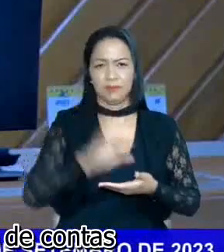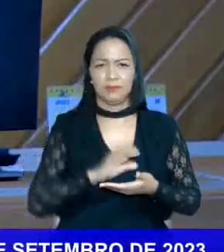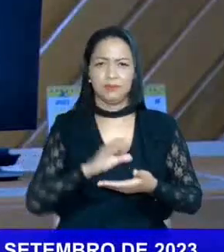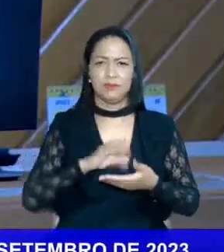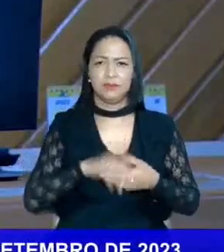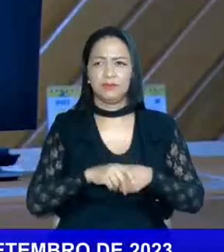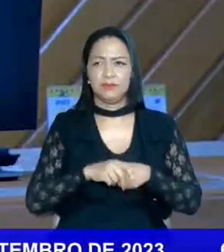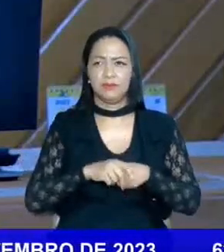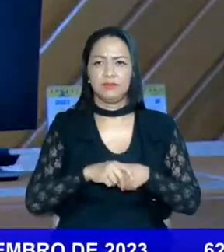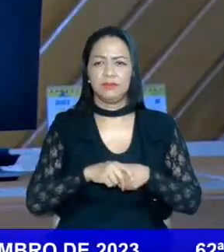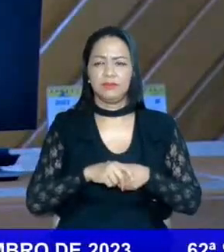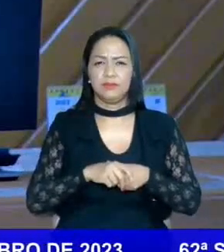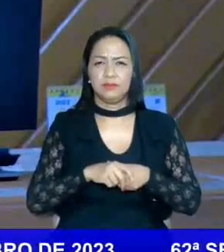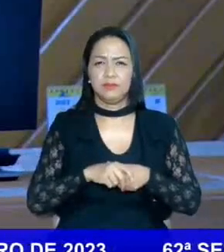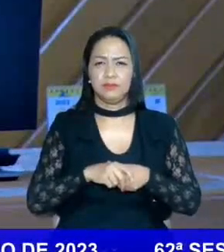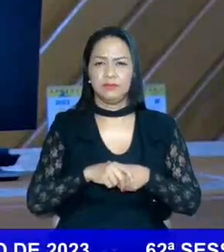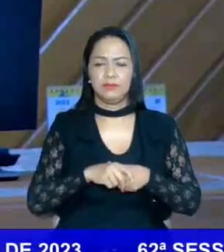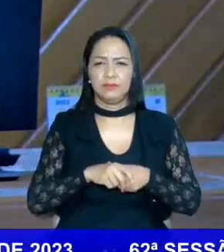de contas.